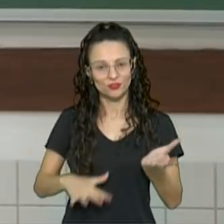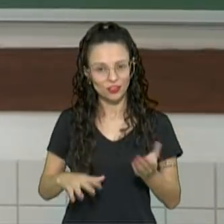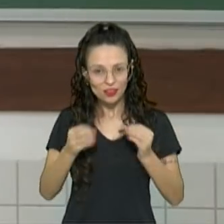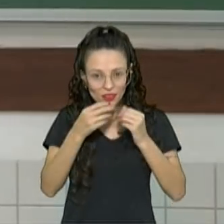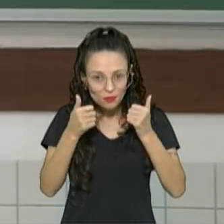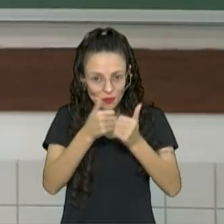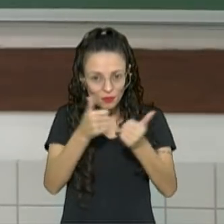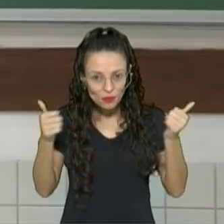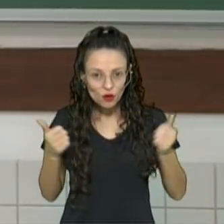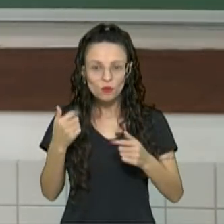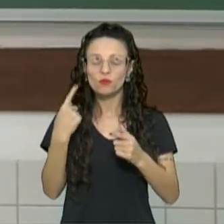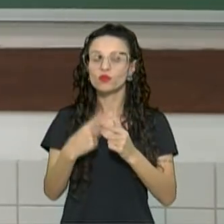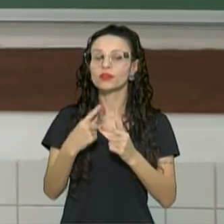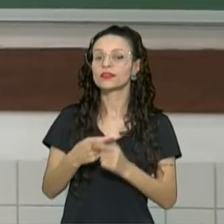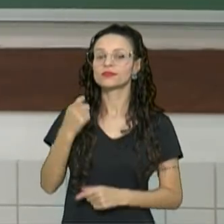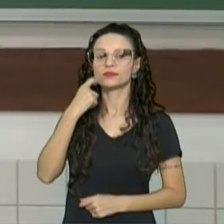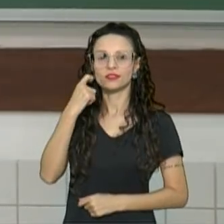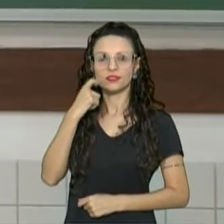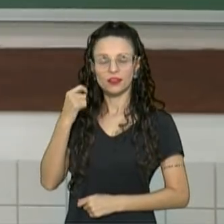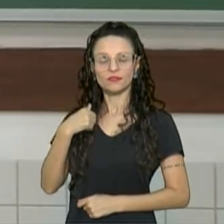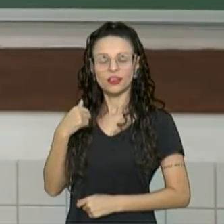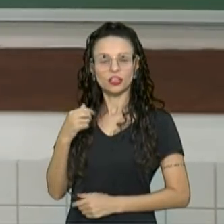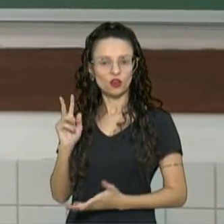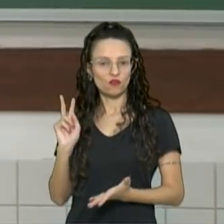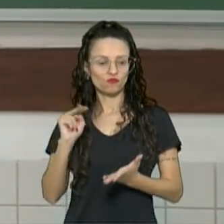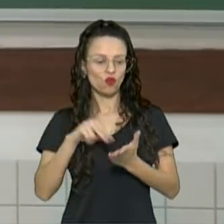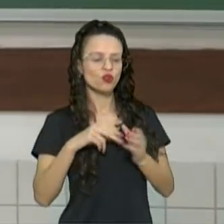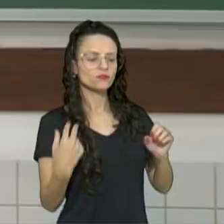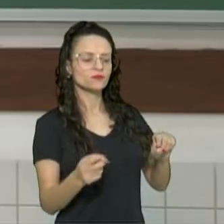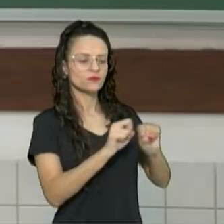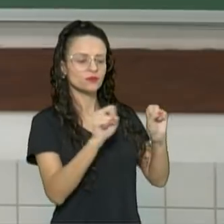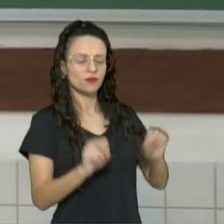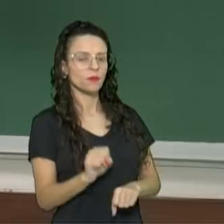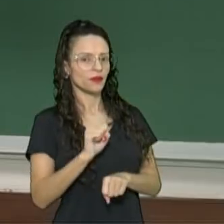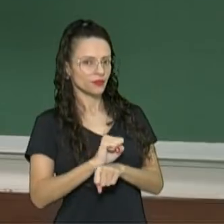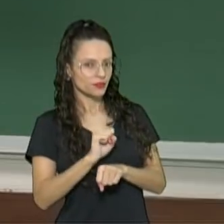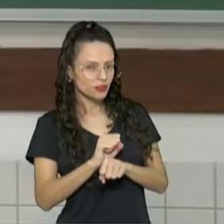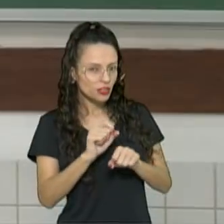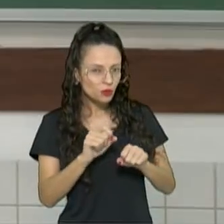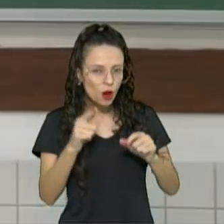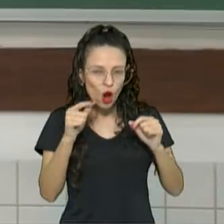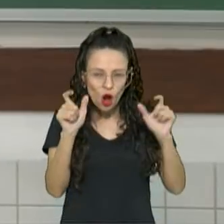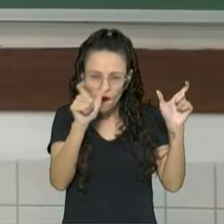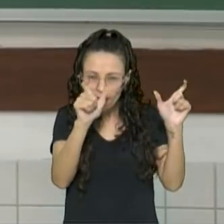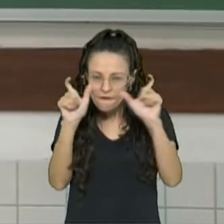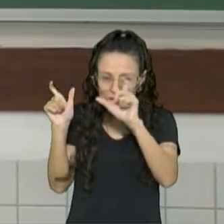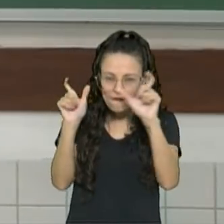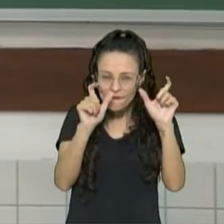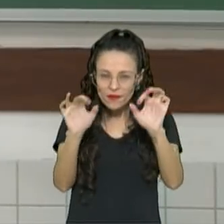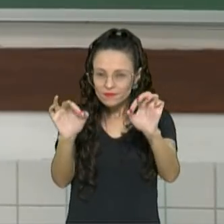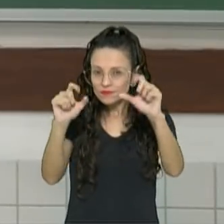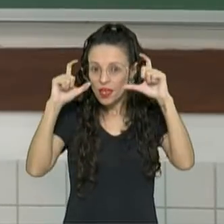bom? Porque na sexta-feira eu estarei lá no sistema, esperando e de